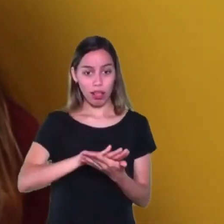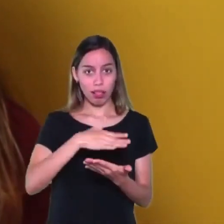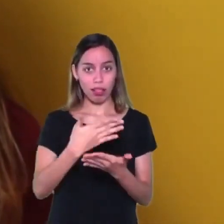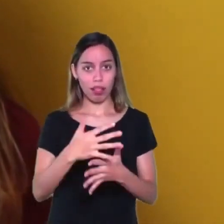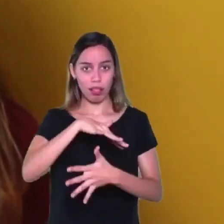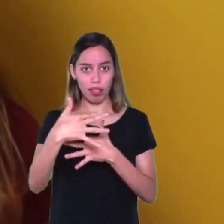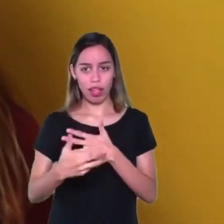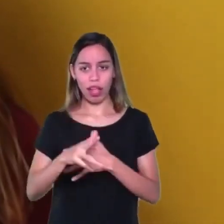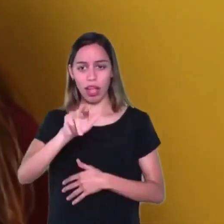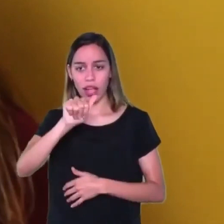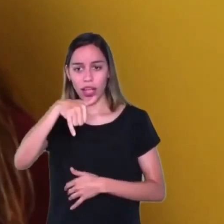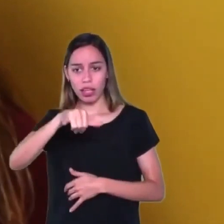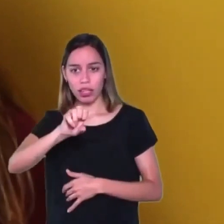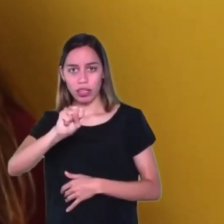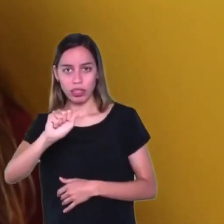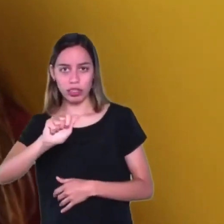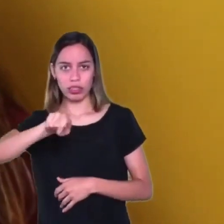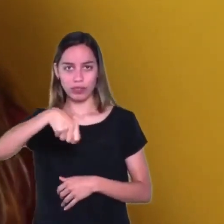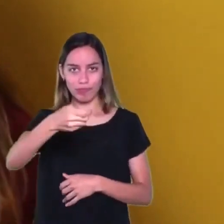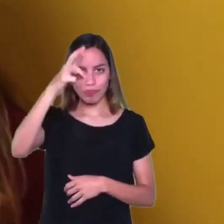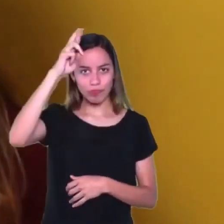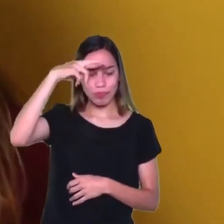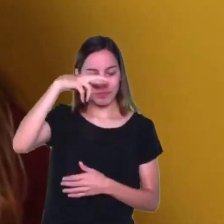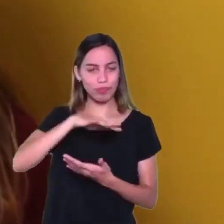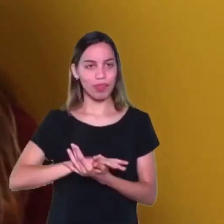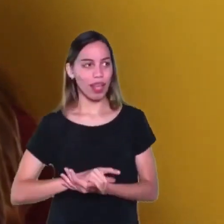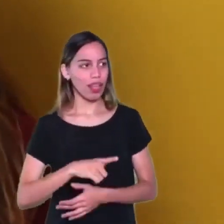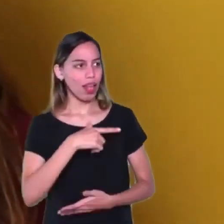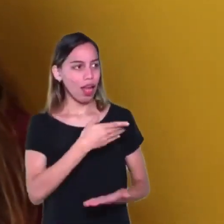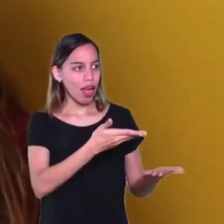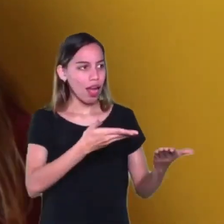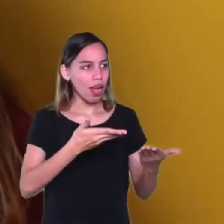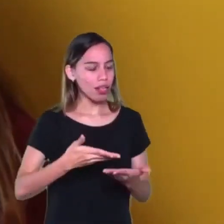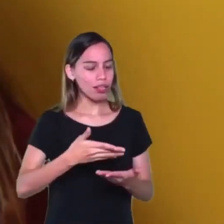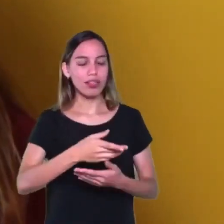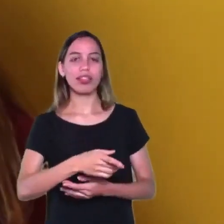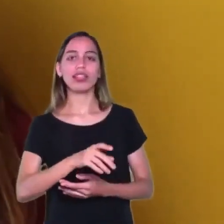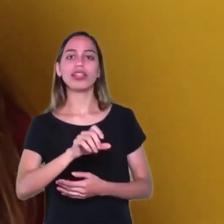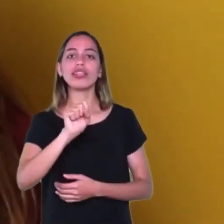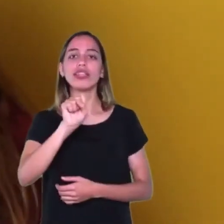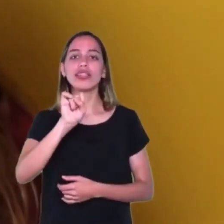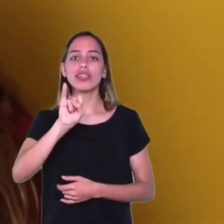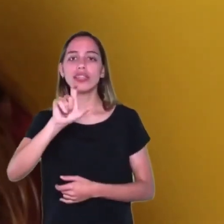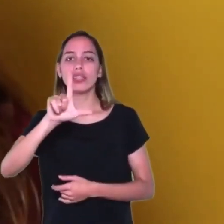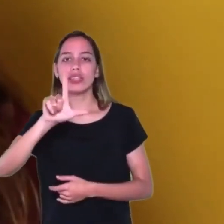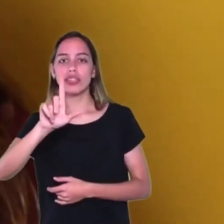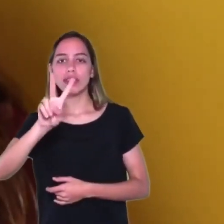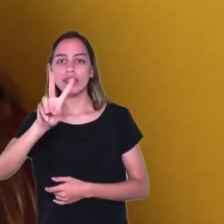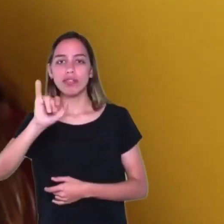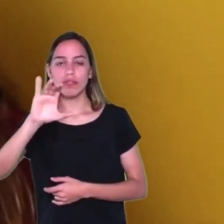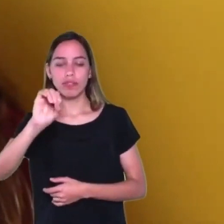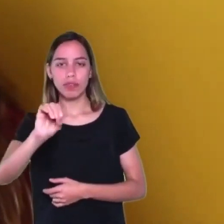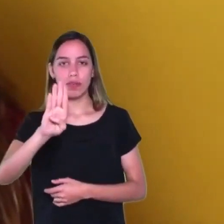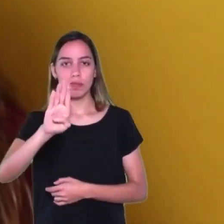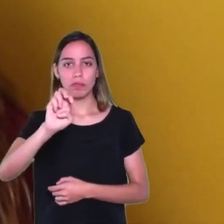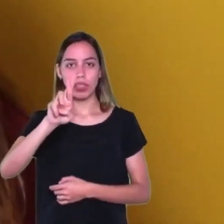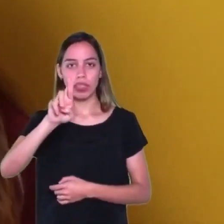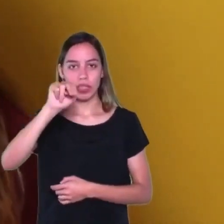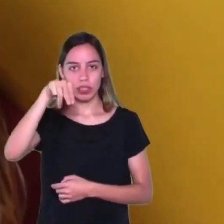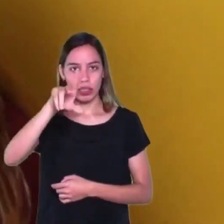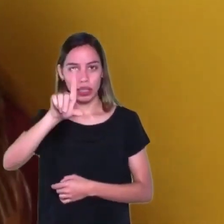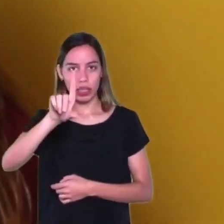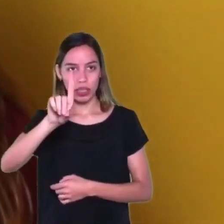Papo. Nós estamos recebendo o Silvio Bernardes, itaunense, que é mestre em